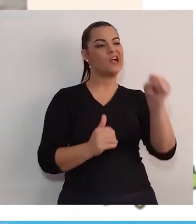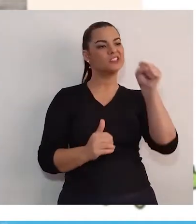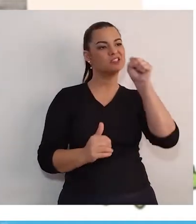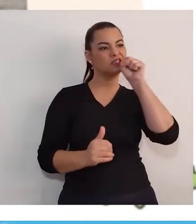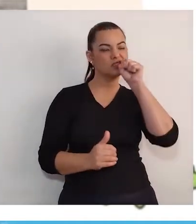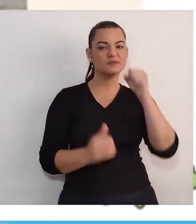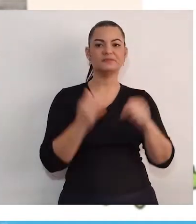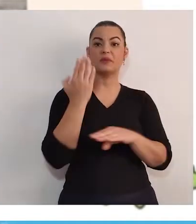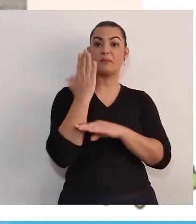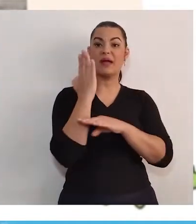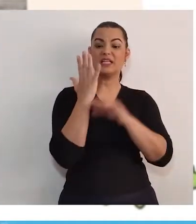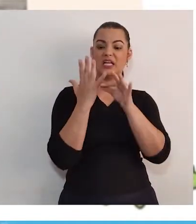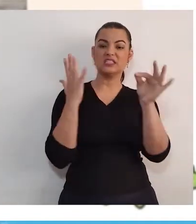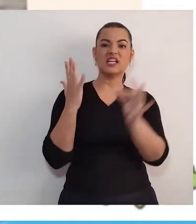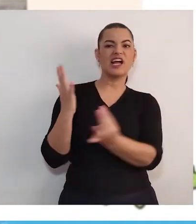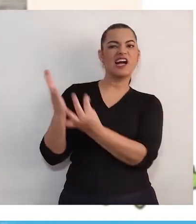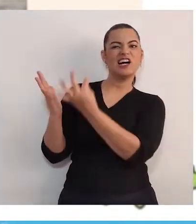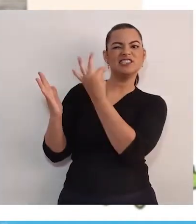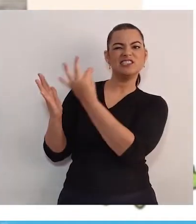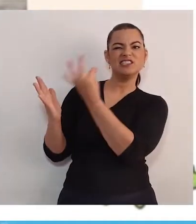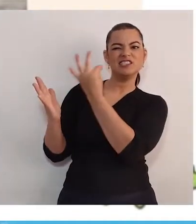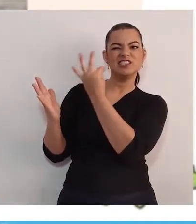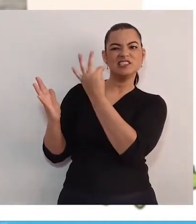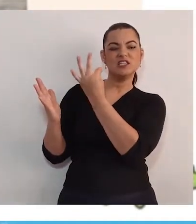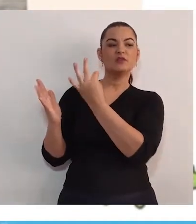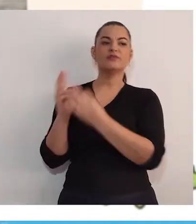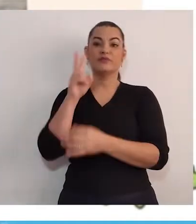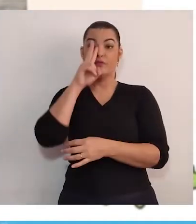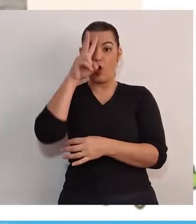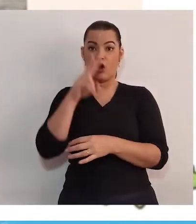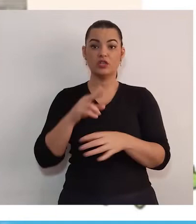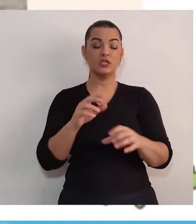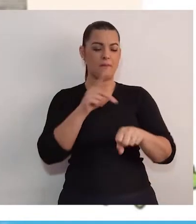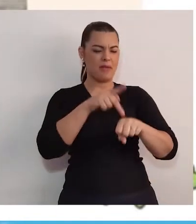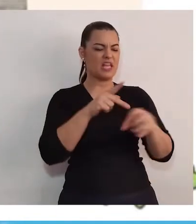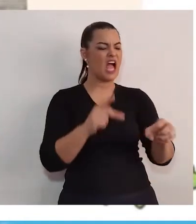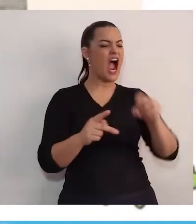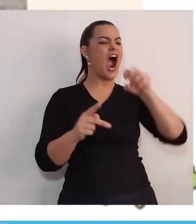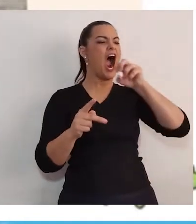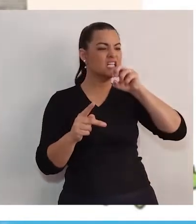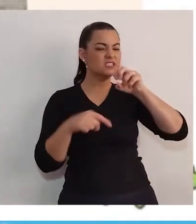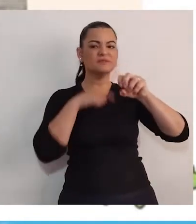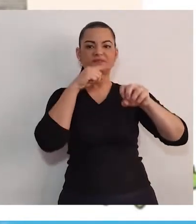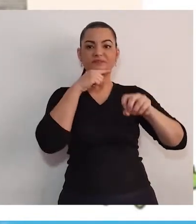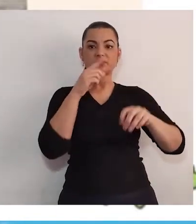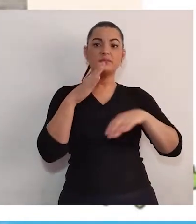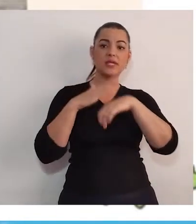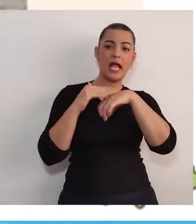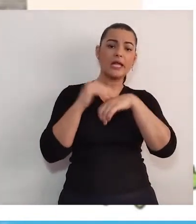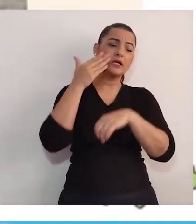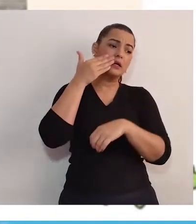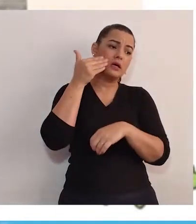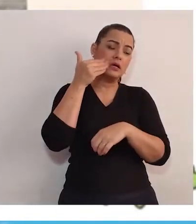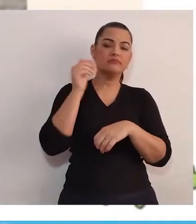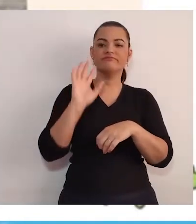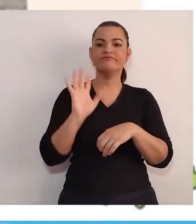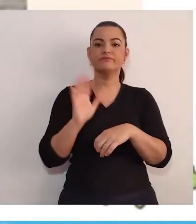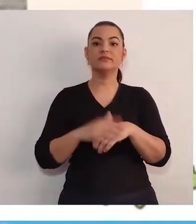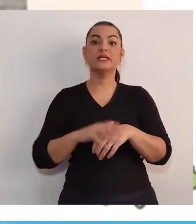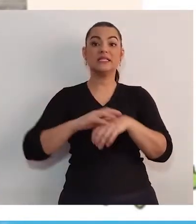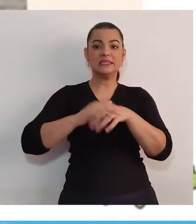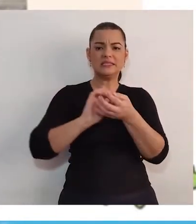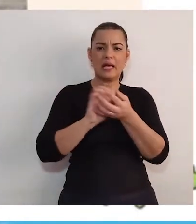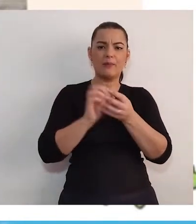cenoura, cutucava o dente com um graveto bem forte, mordia o pedregulho, recebia carinho, cobria o dente